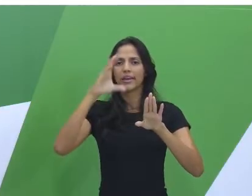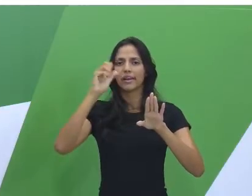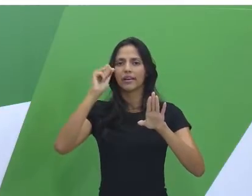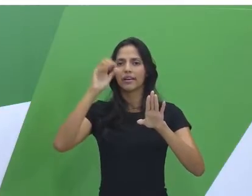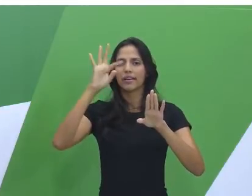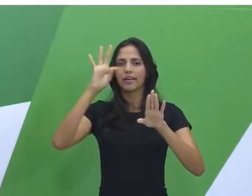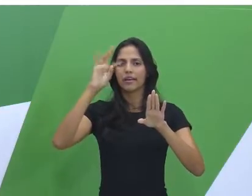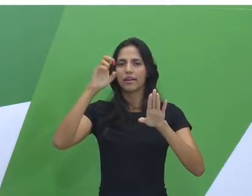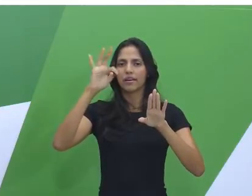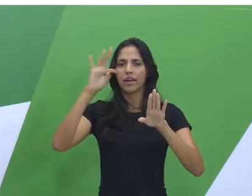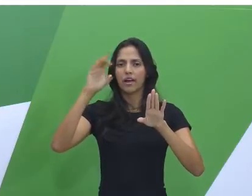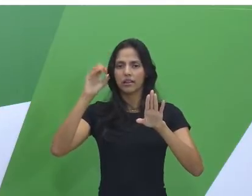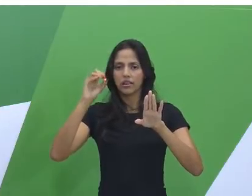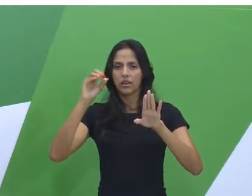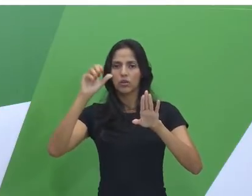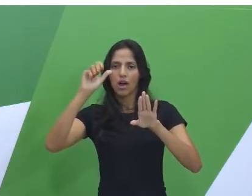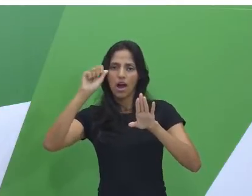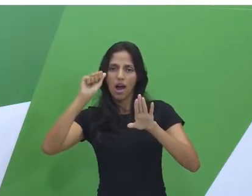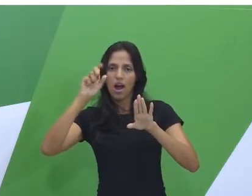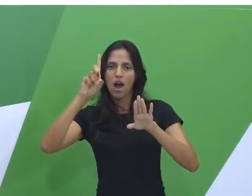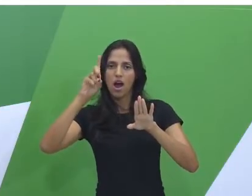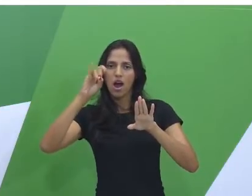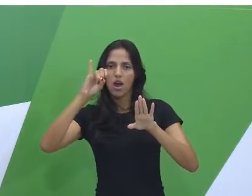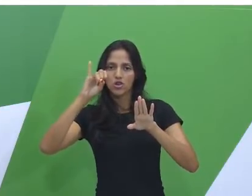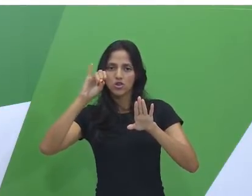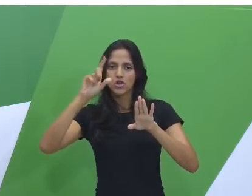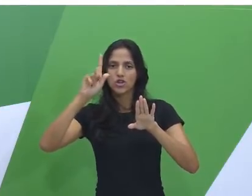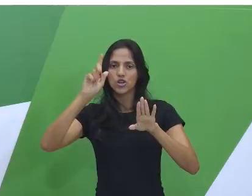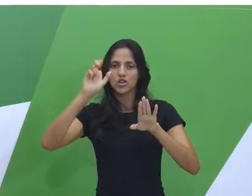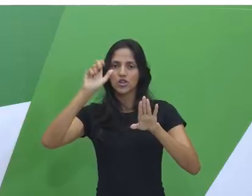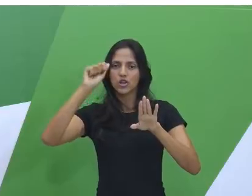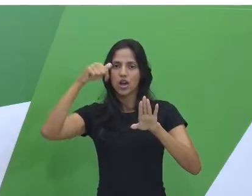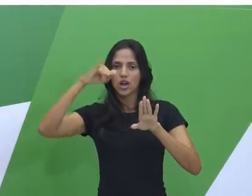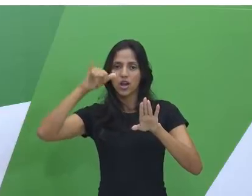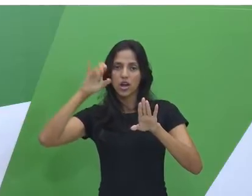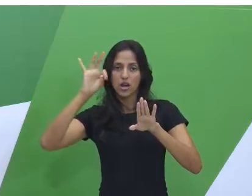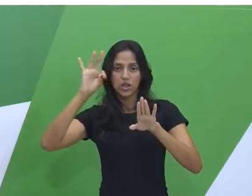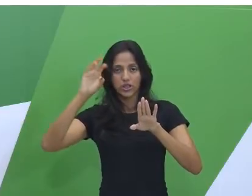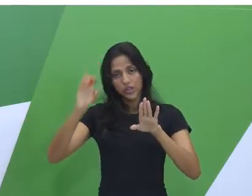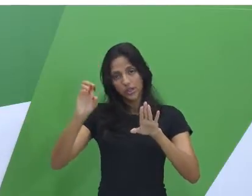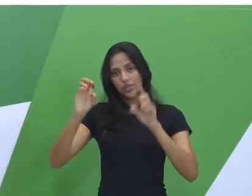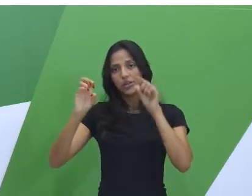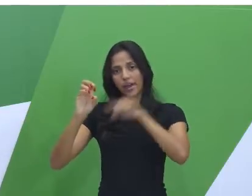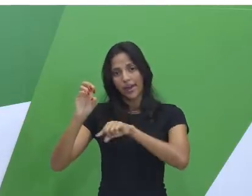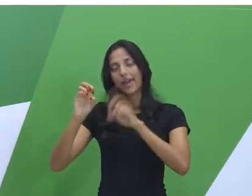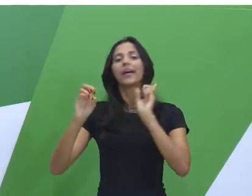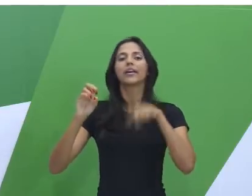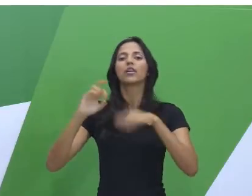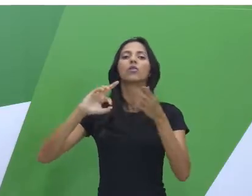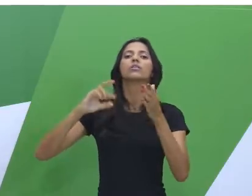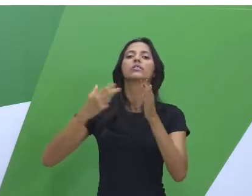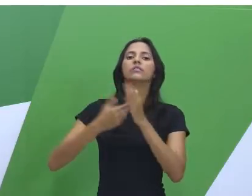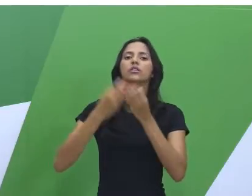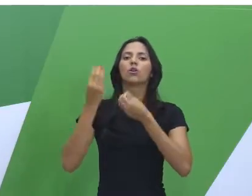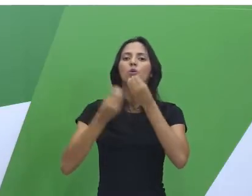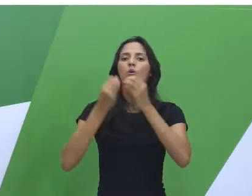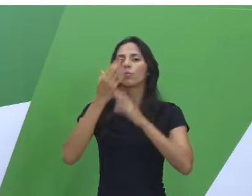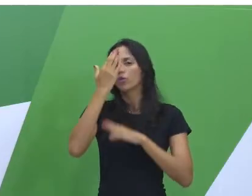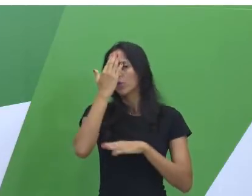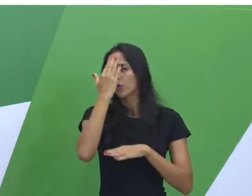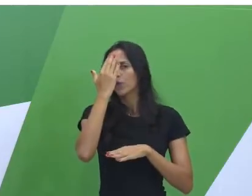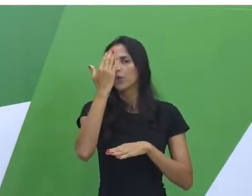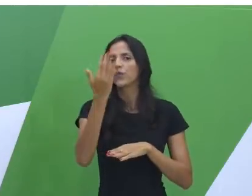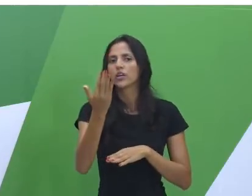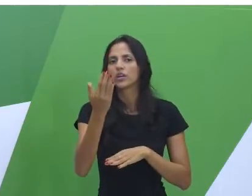quê? Adjacente. Daí o nome de cateto adjacente. O oposto é o que está no teu campo de visão na tua